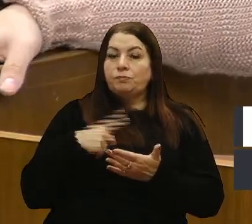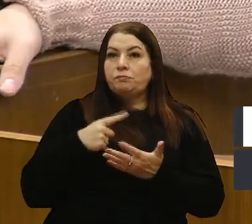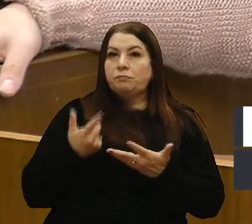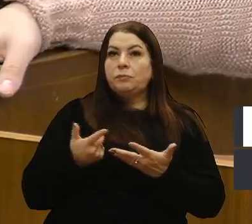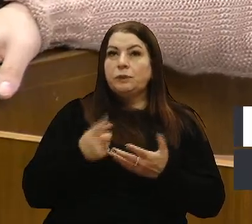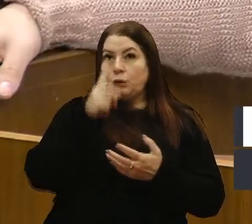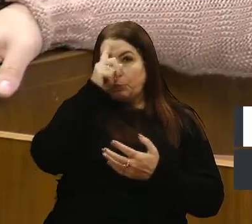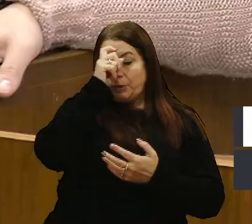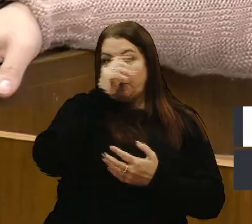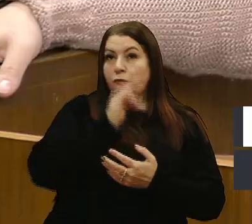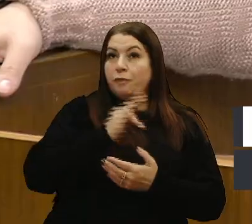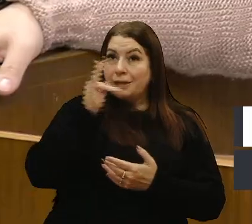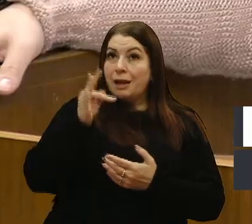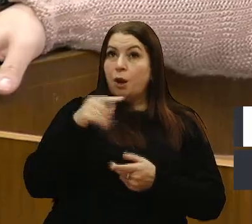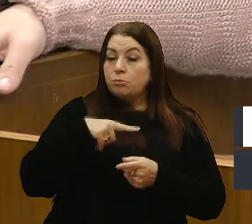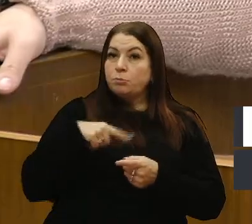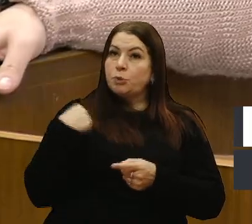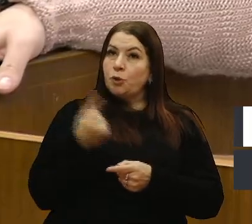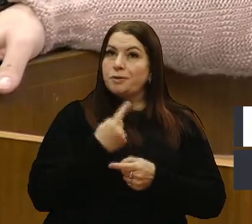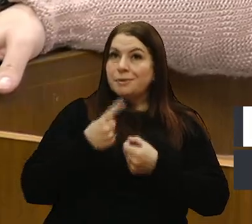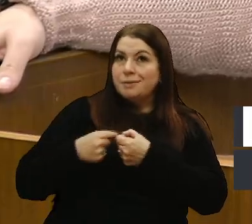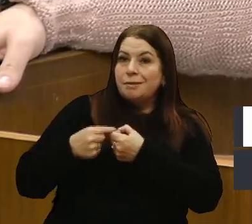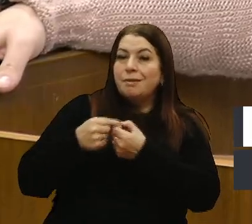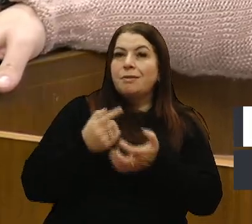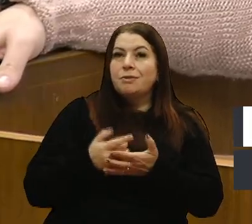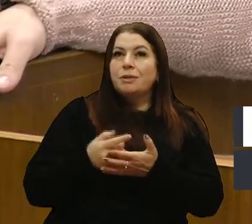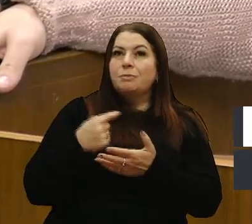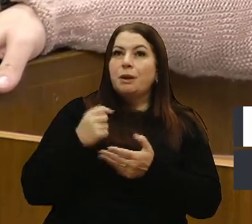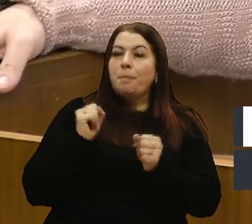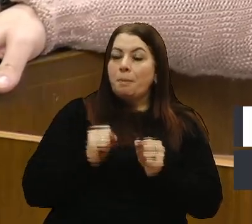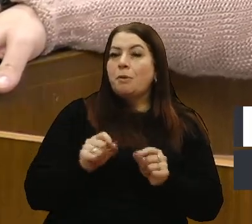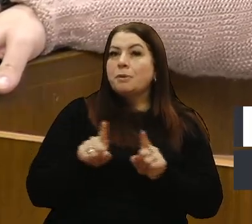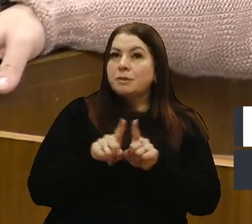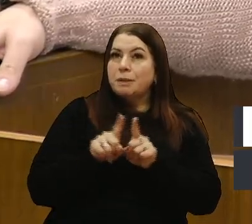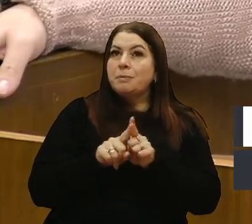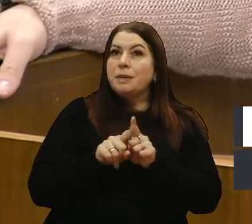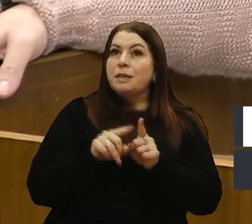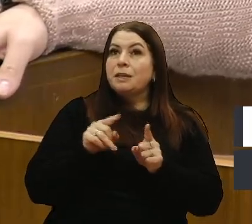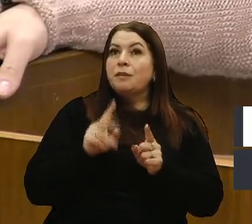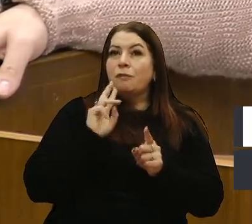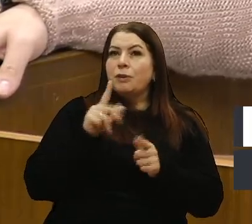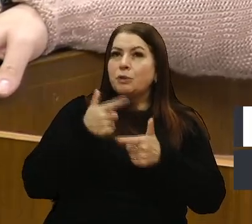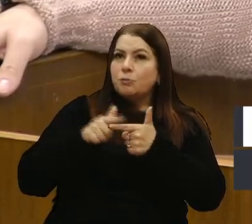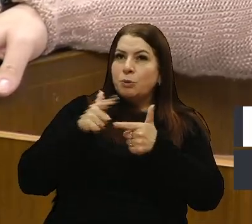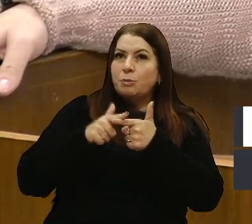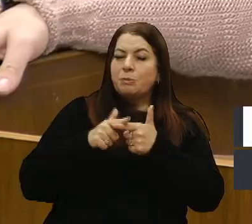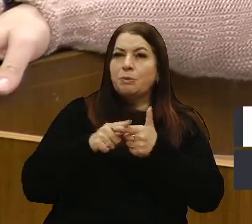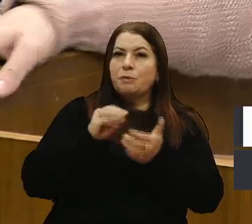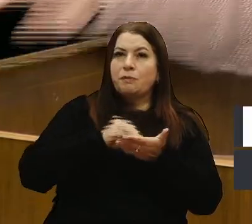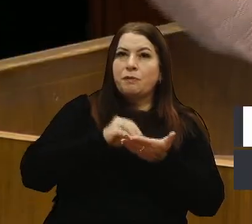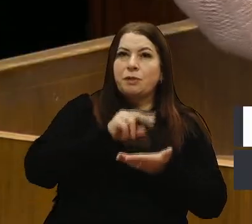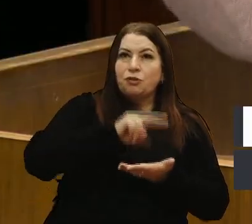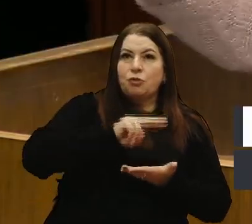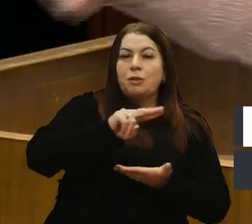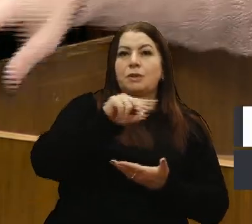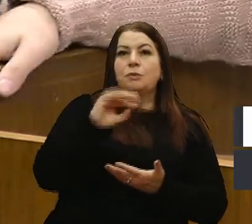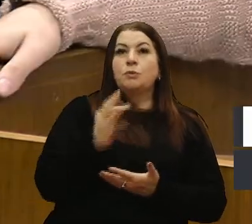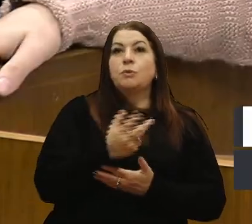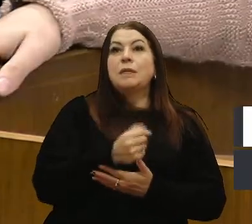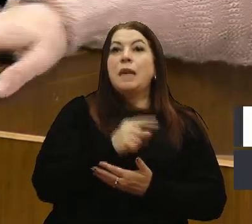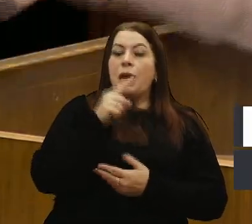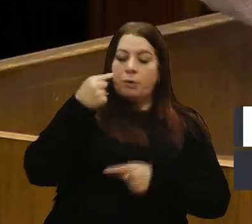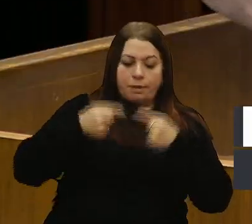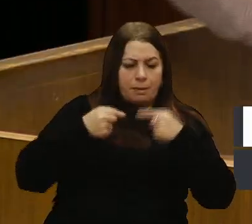pouco um hospital federal que seja para a nossa cidade, para que a gente possa enfrentar esse problema dos leitos de uma vez por todas. Então, sim, é um